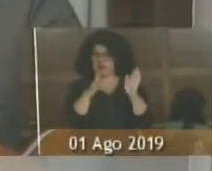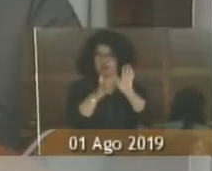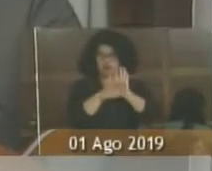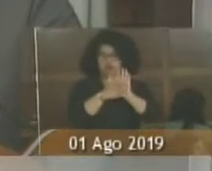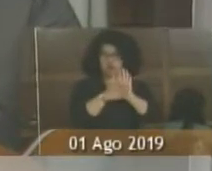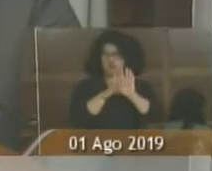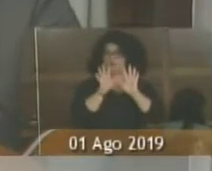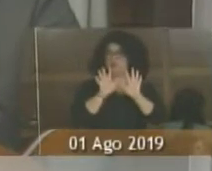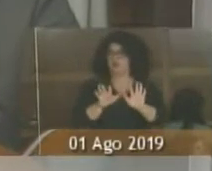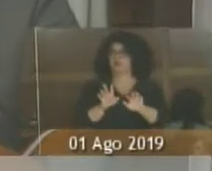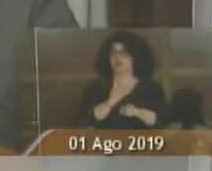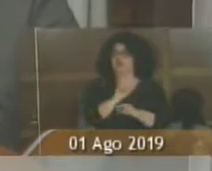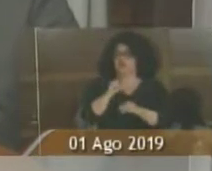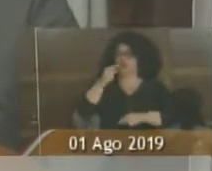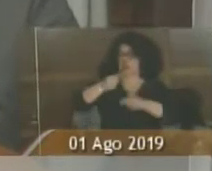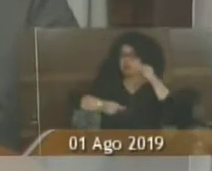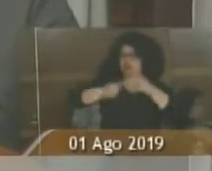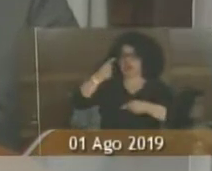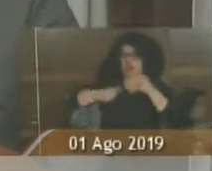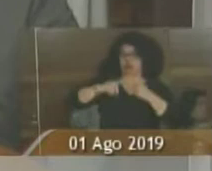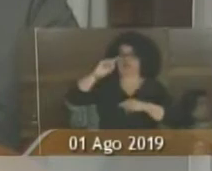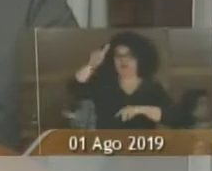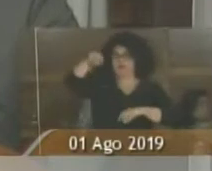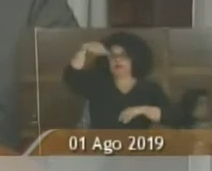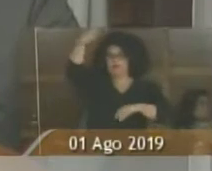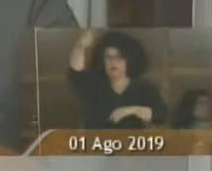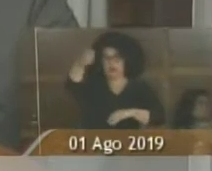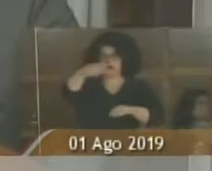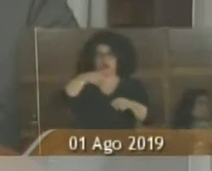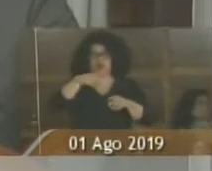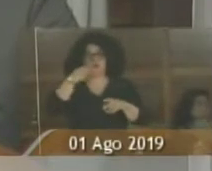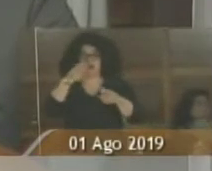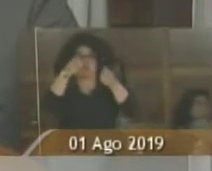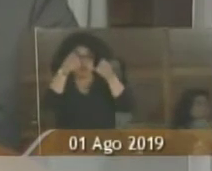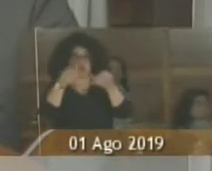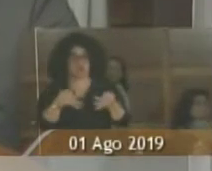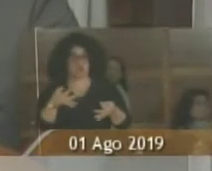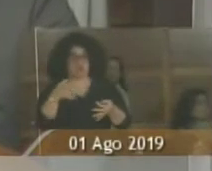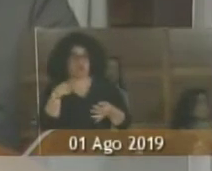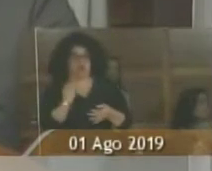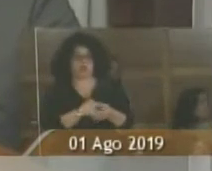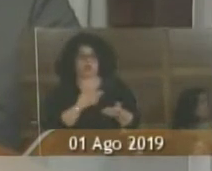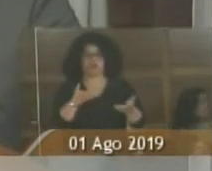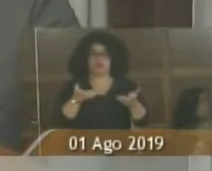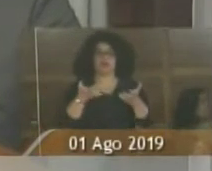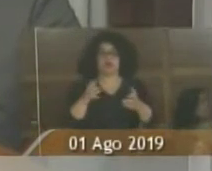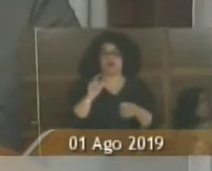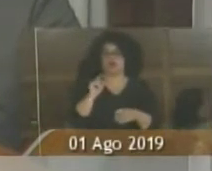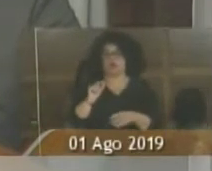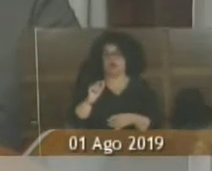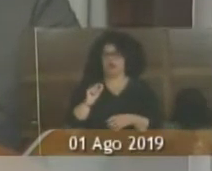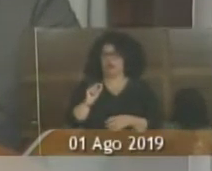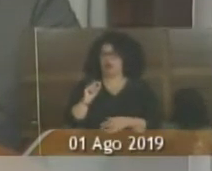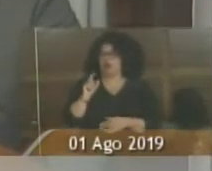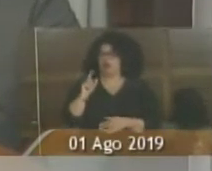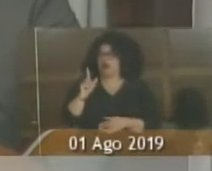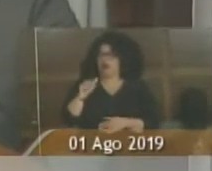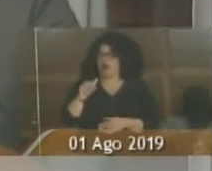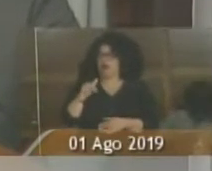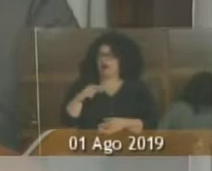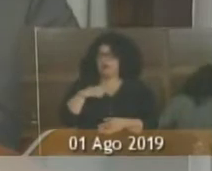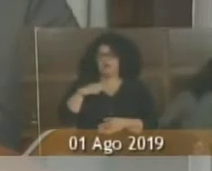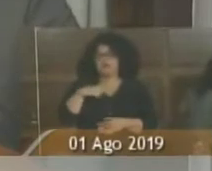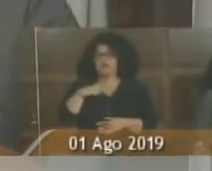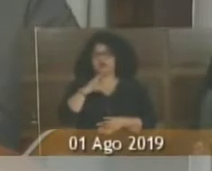será discutida da melhor forma na próxima sessão, deixando claro que a nossa intenção é trazer as respostas